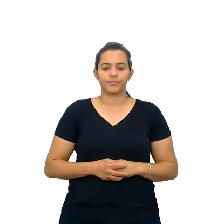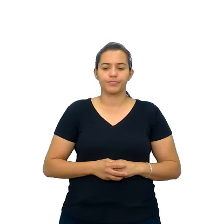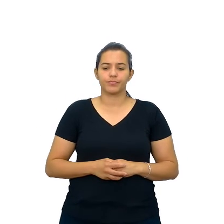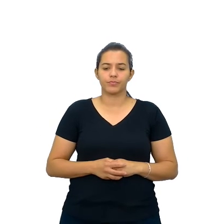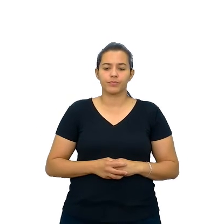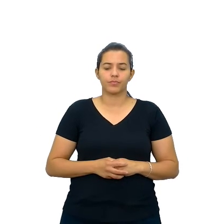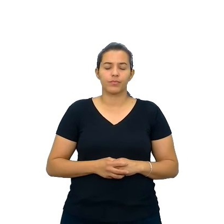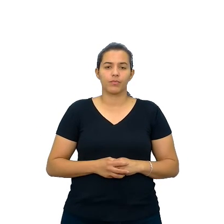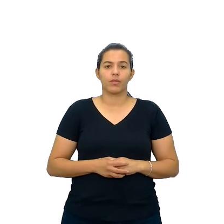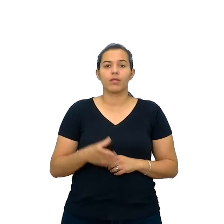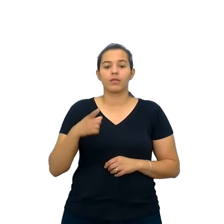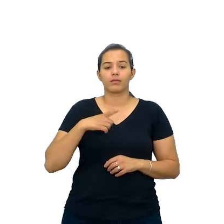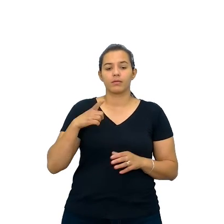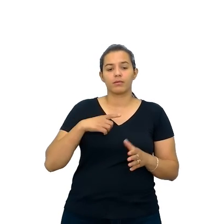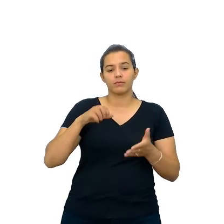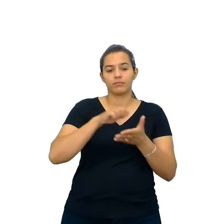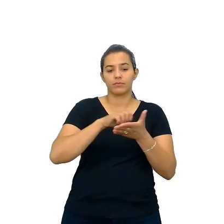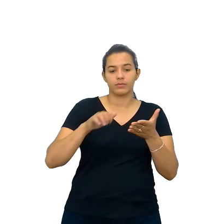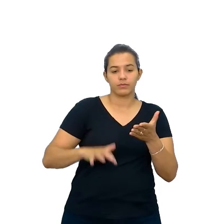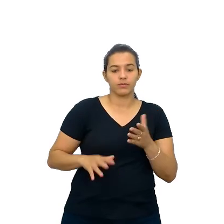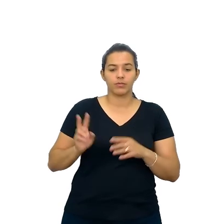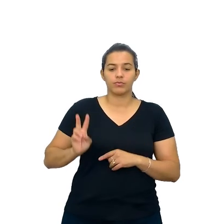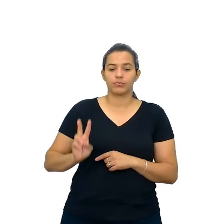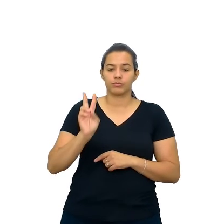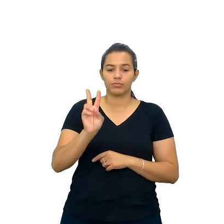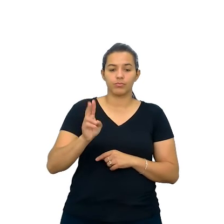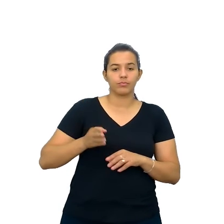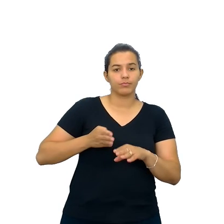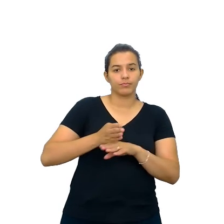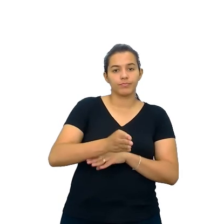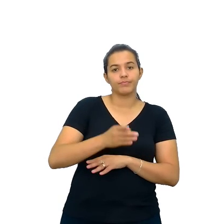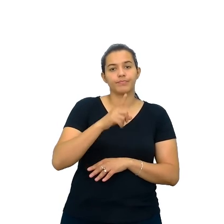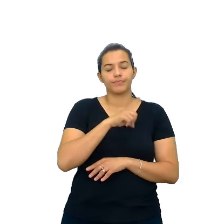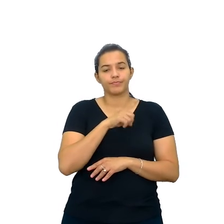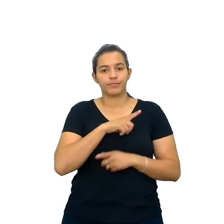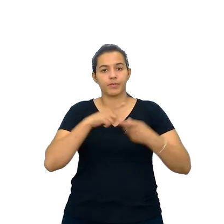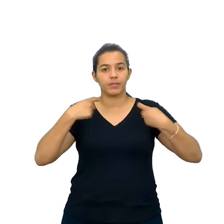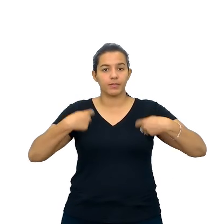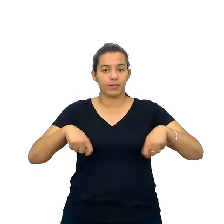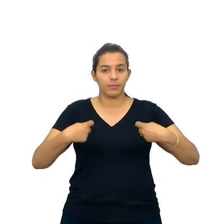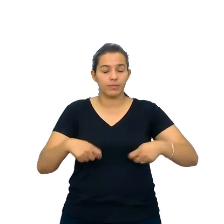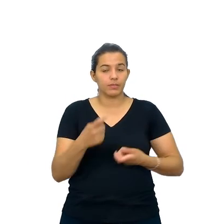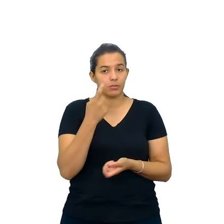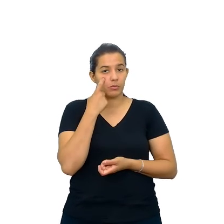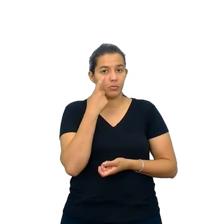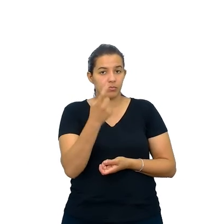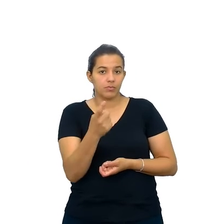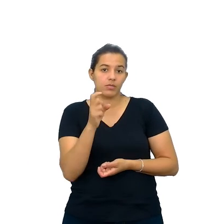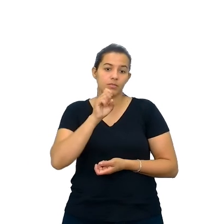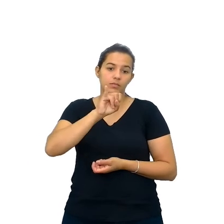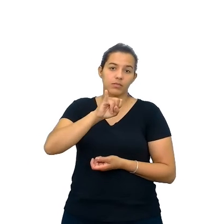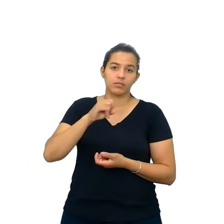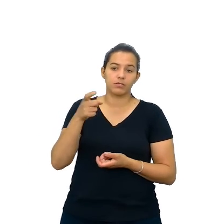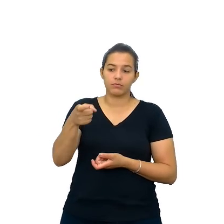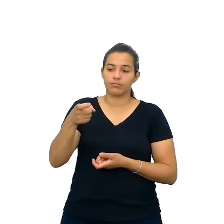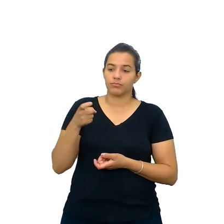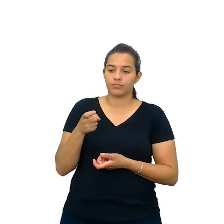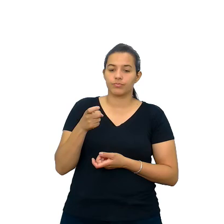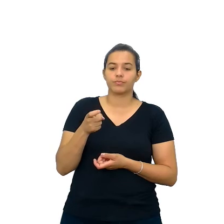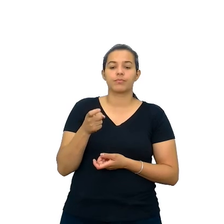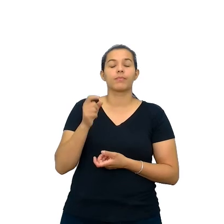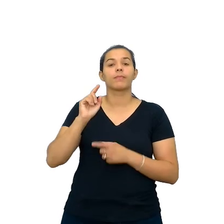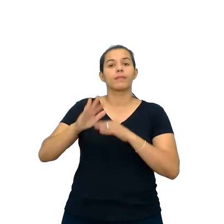temos aqui uma atividade de dupla entrada, em que eu preciso verificar o item X para que